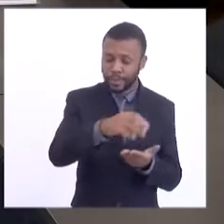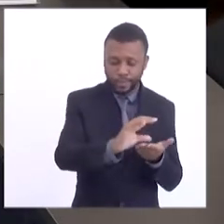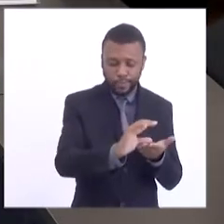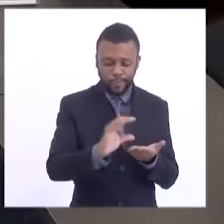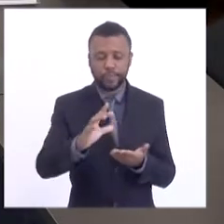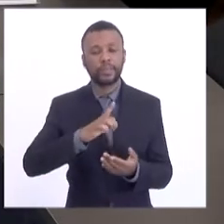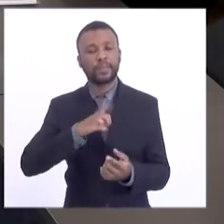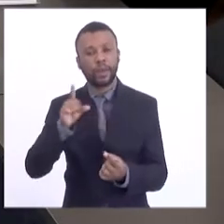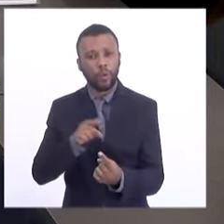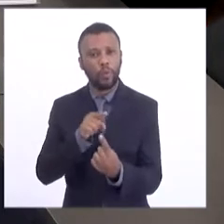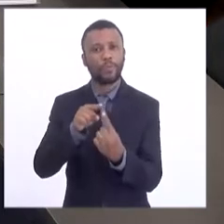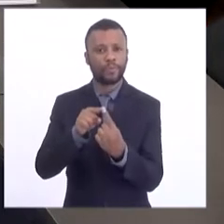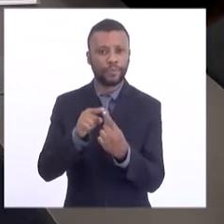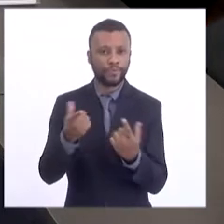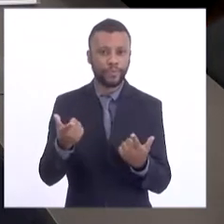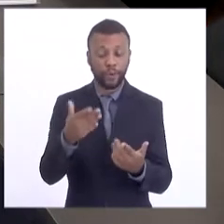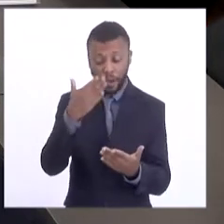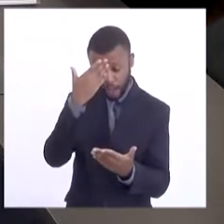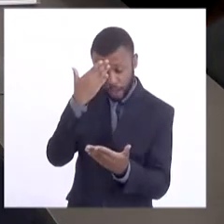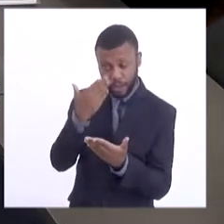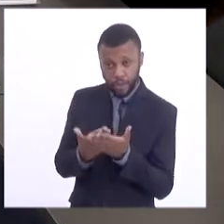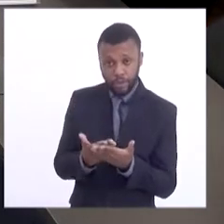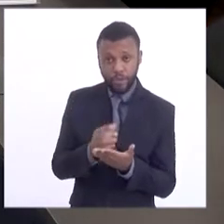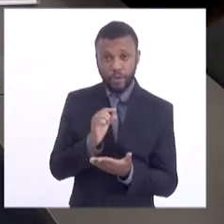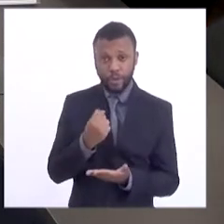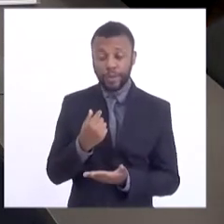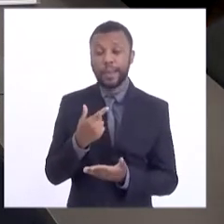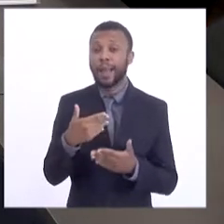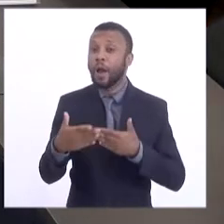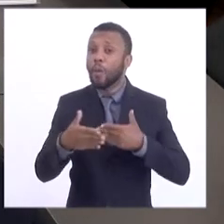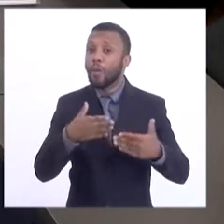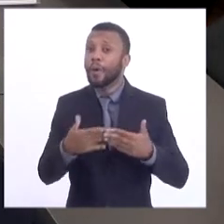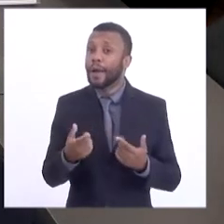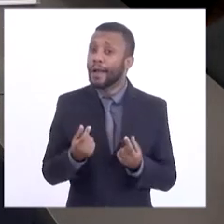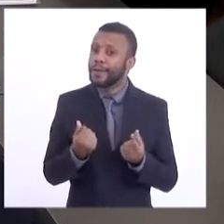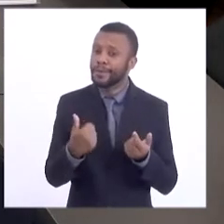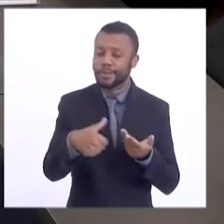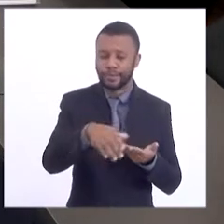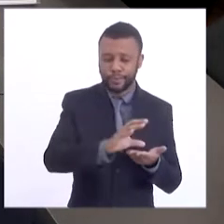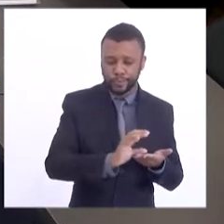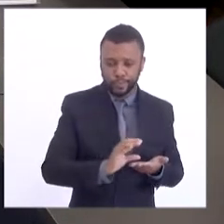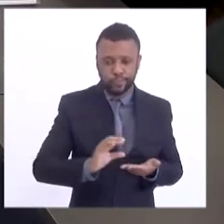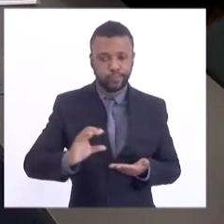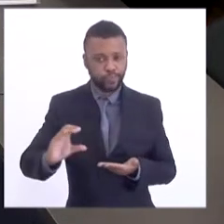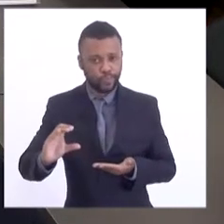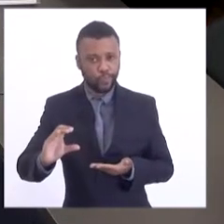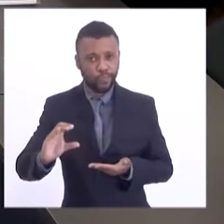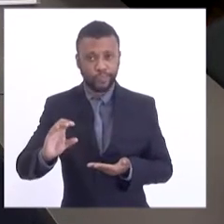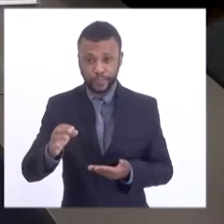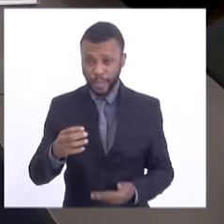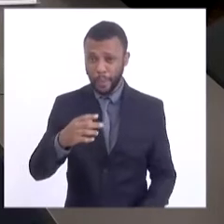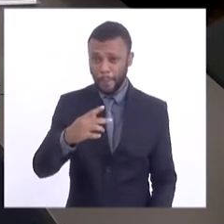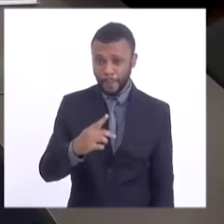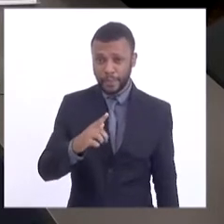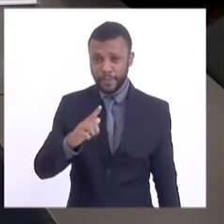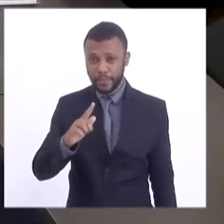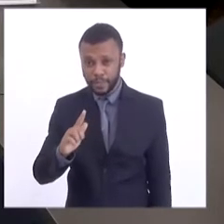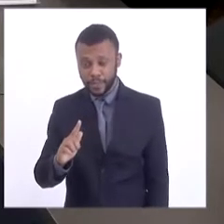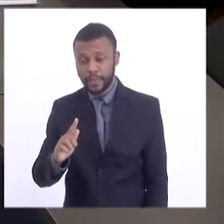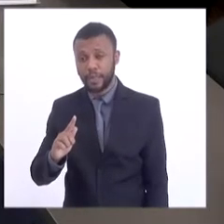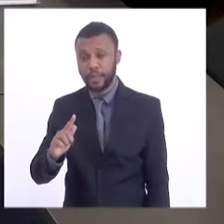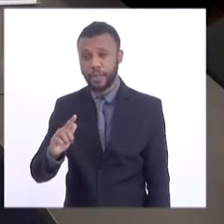que qualquer recurso que a gente Repassa EA procuradoria tá aqui